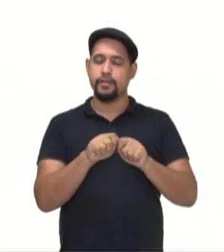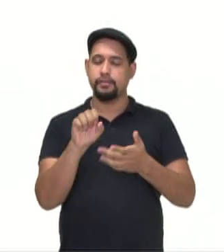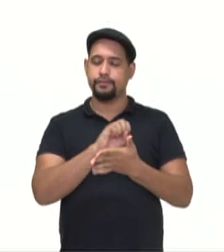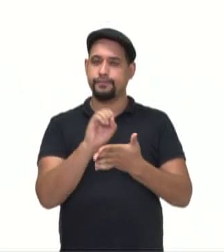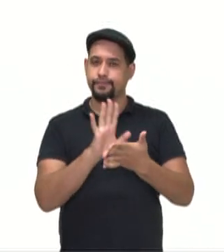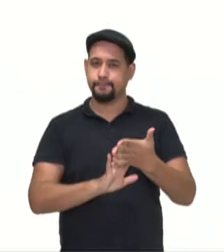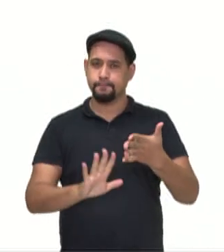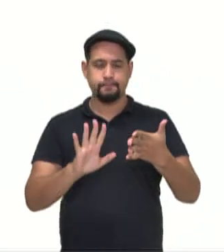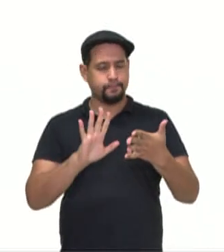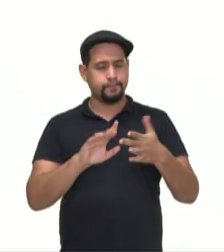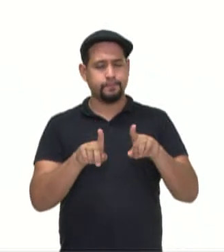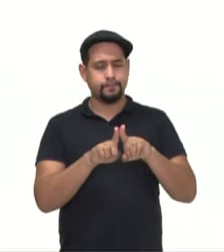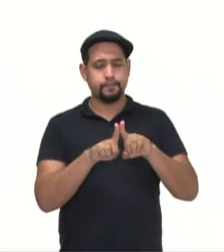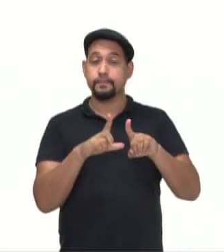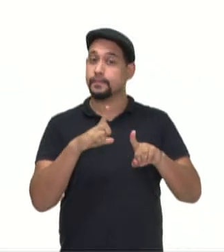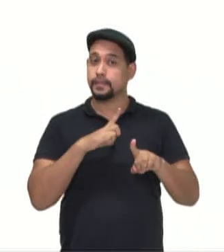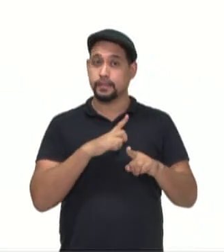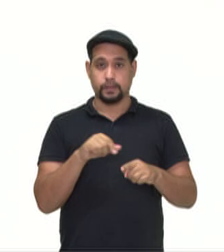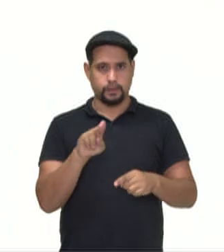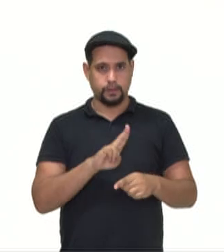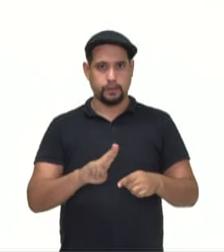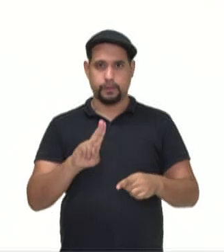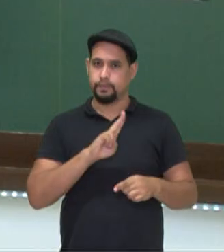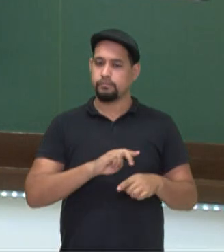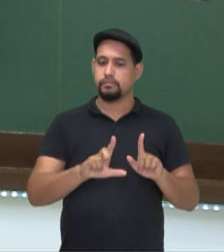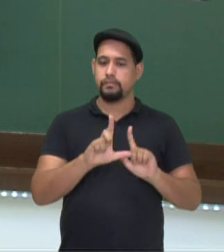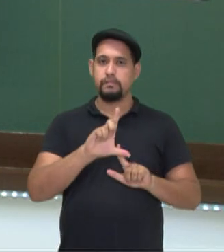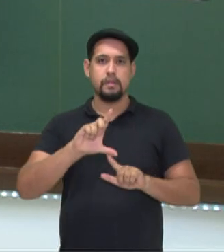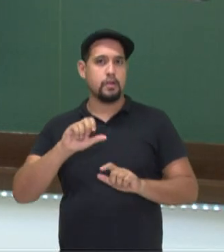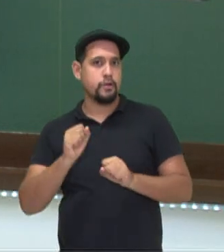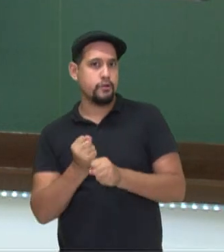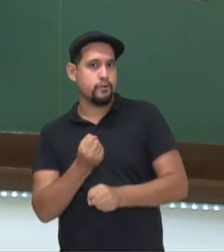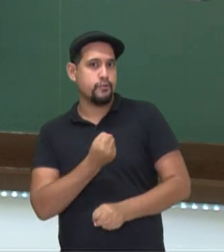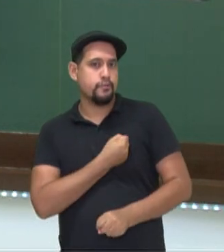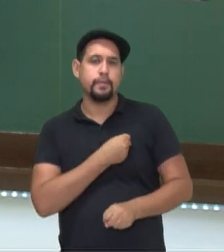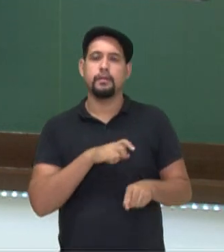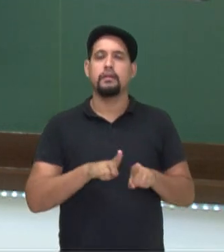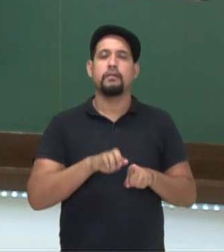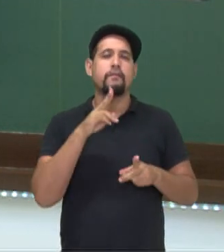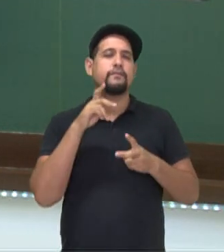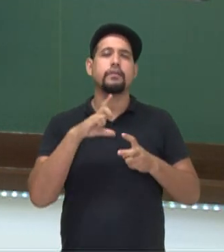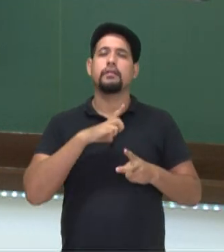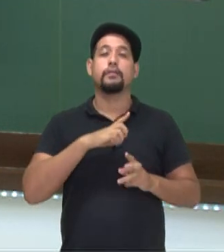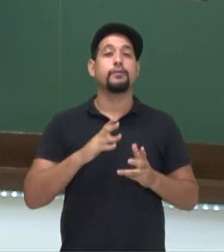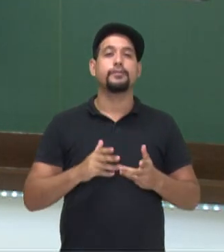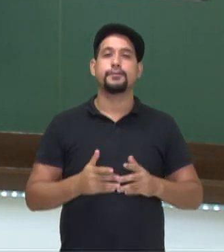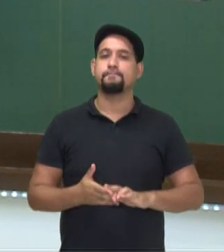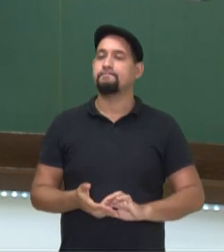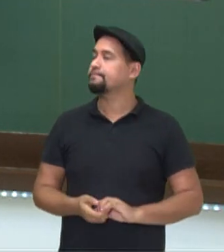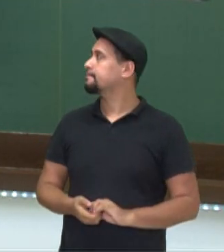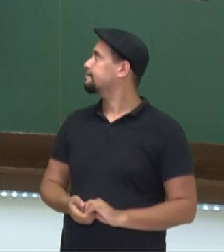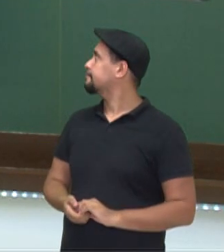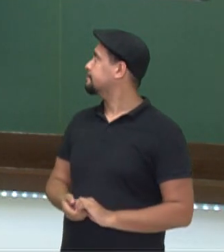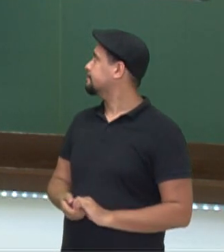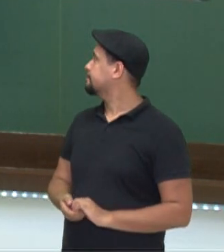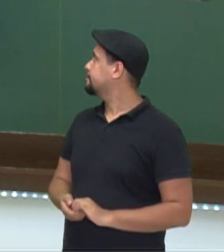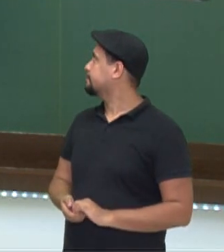situações problema envolvendo expressões algébricas. Então vamos ver o que aparece aí pra gente hoje.